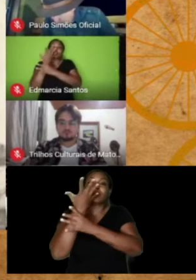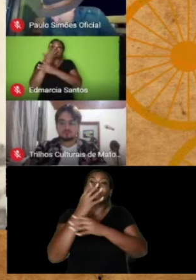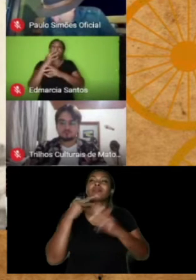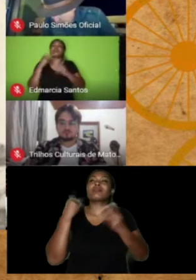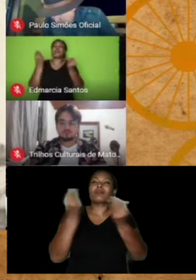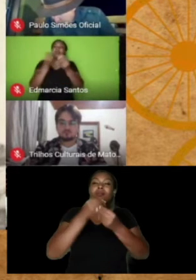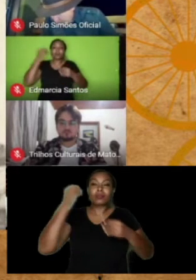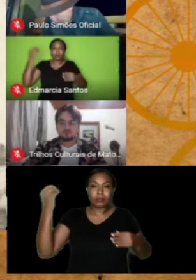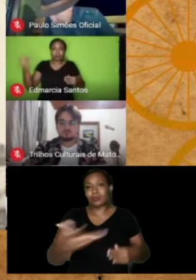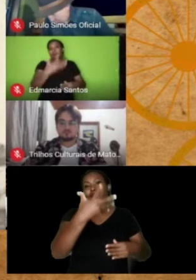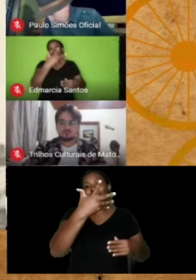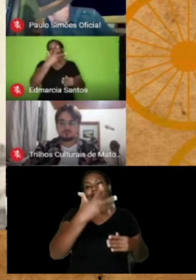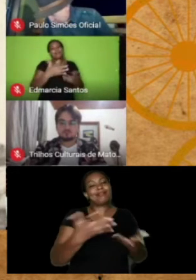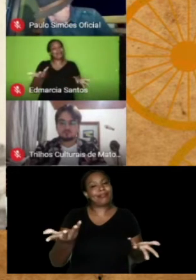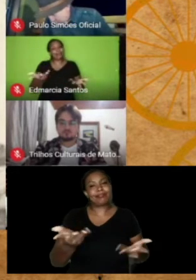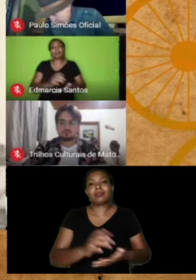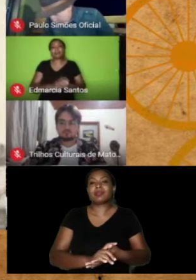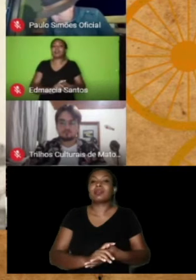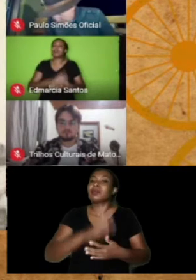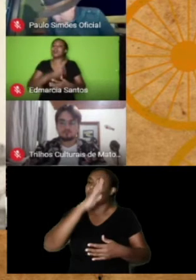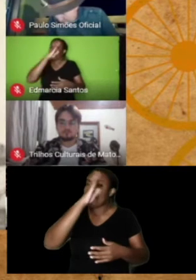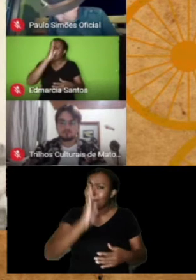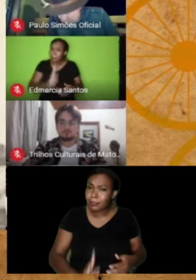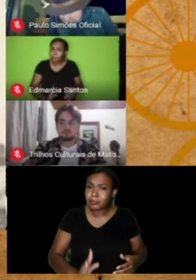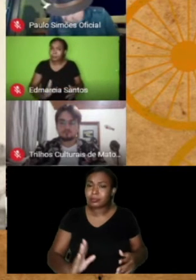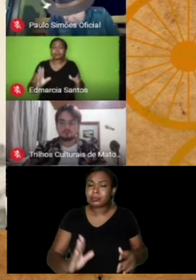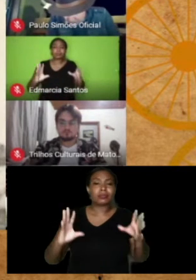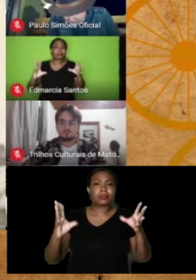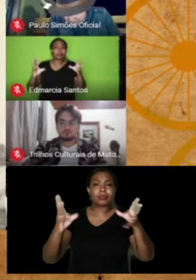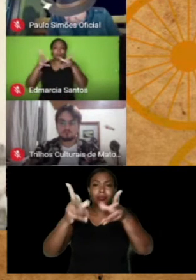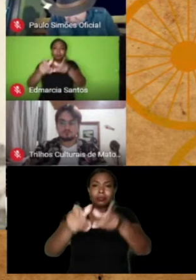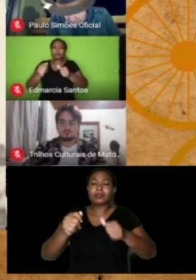Essa é a grande questão hoje no Brasil como um todo,